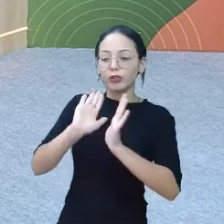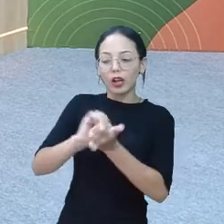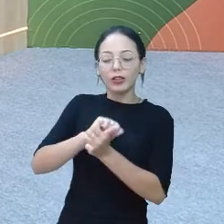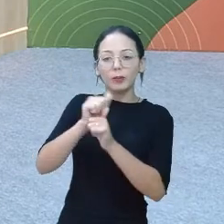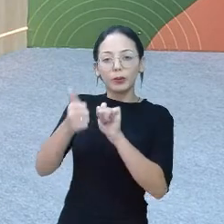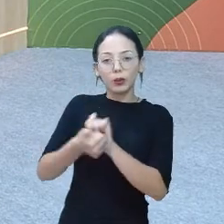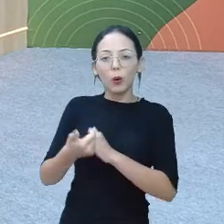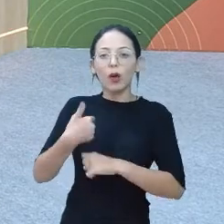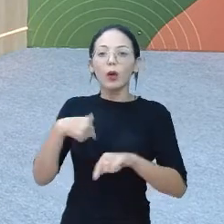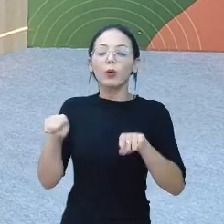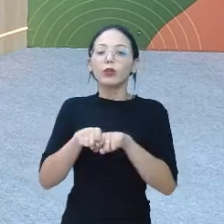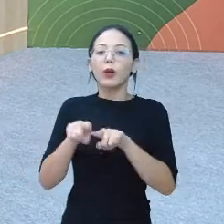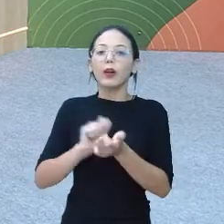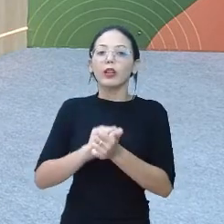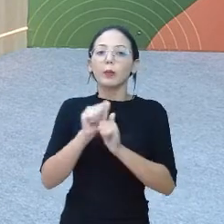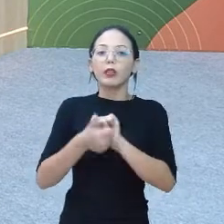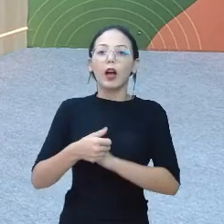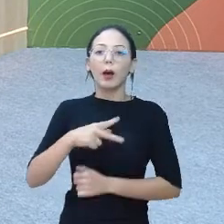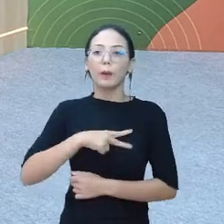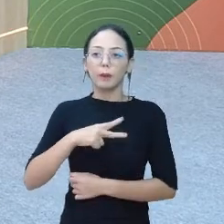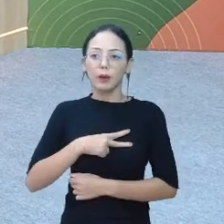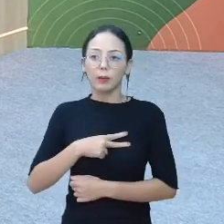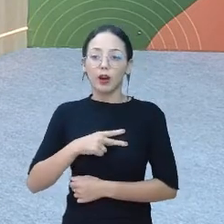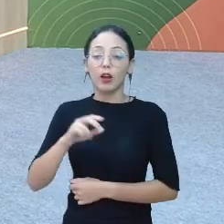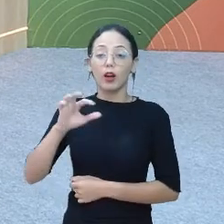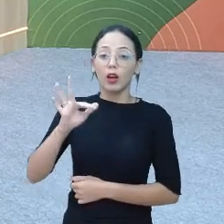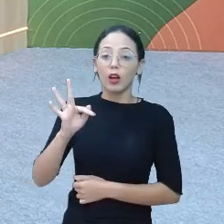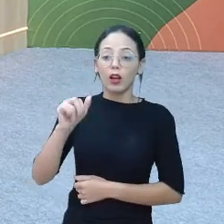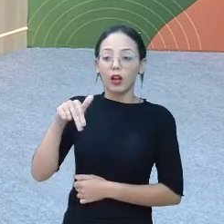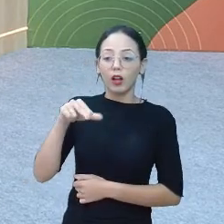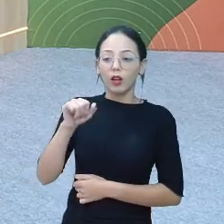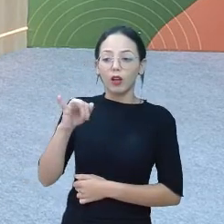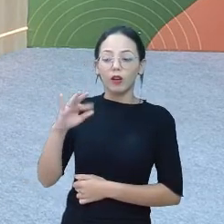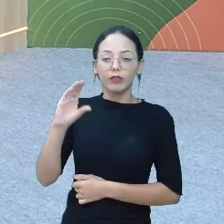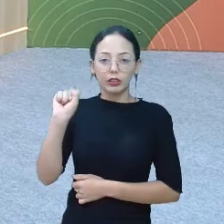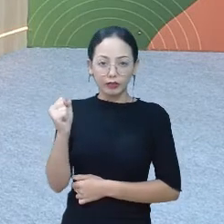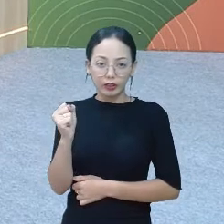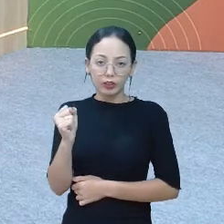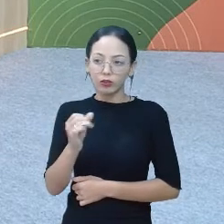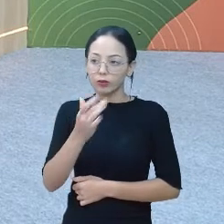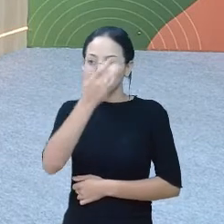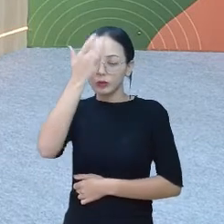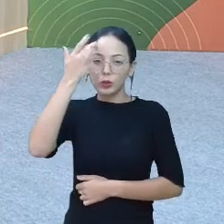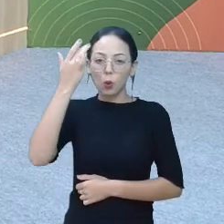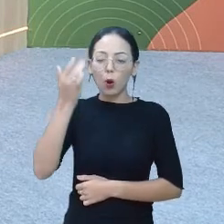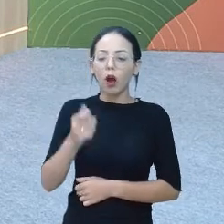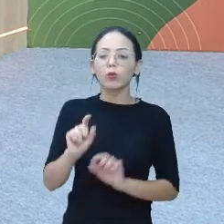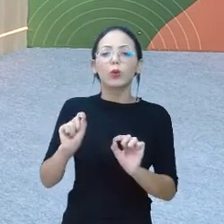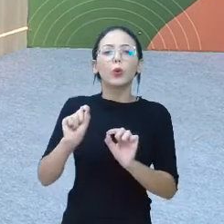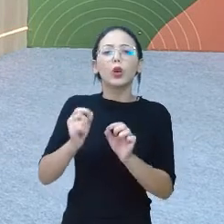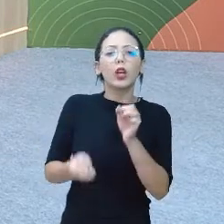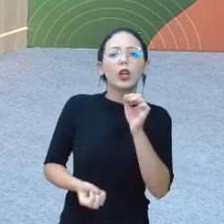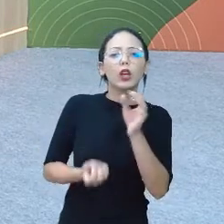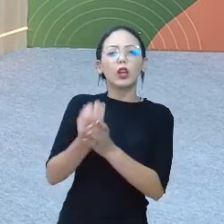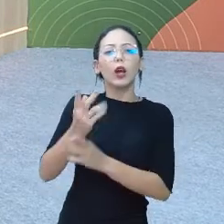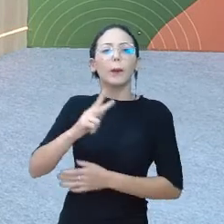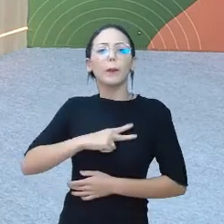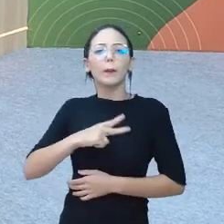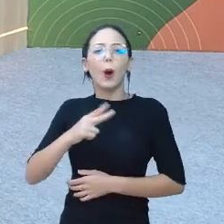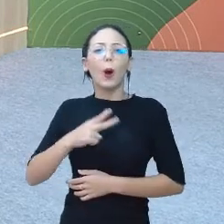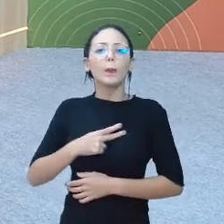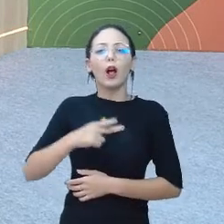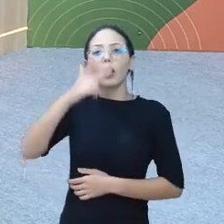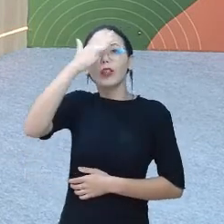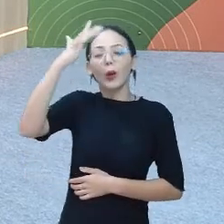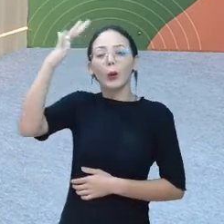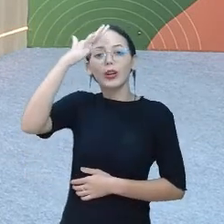adaptações são chamadas de fanfics, tá certo? É quando os leitores costumam criar as suas próprias versões das histórias